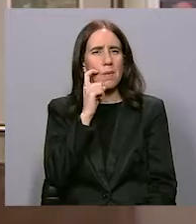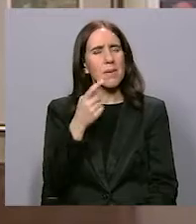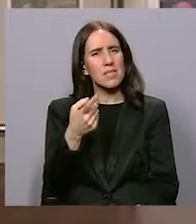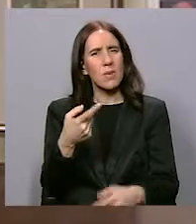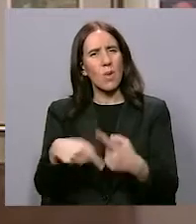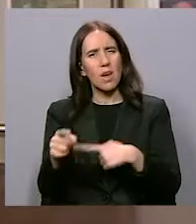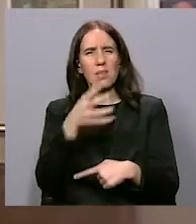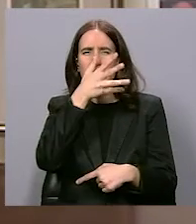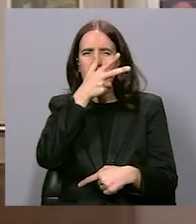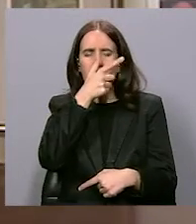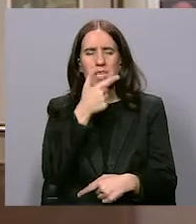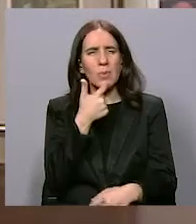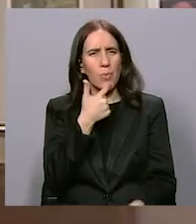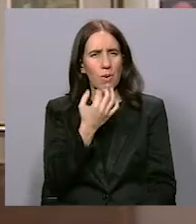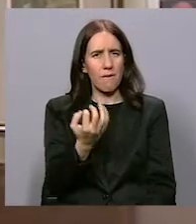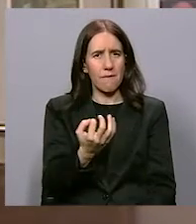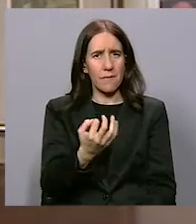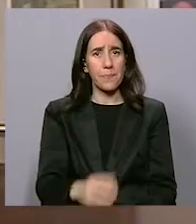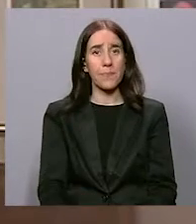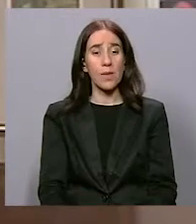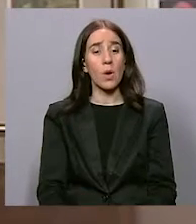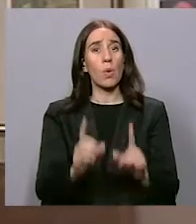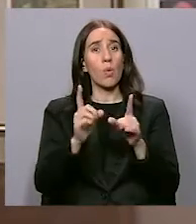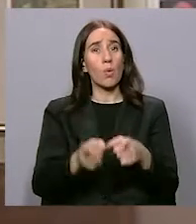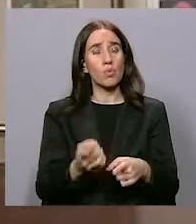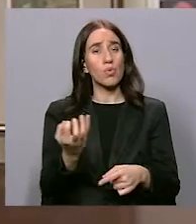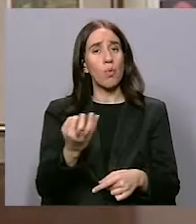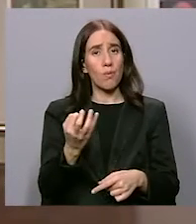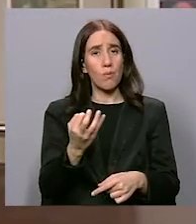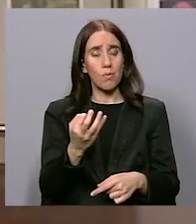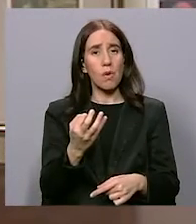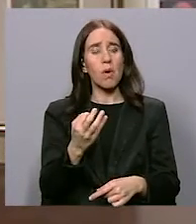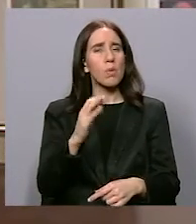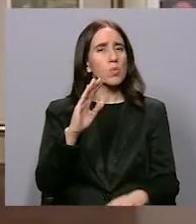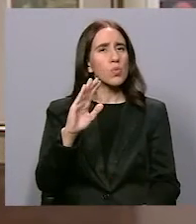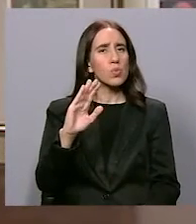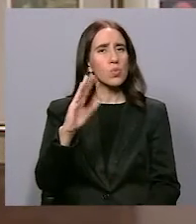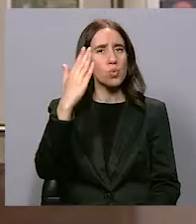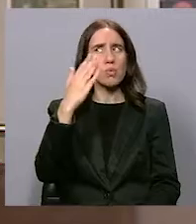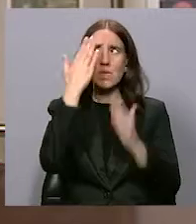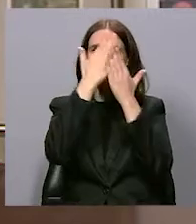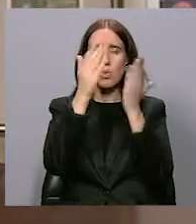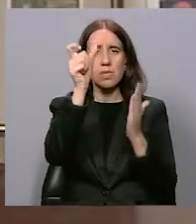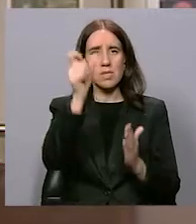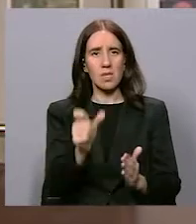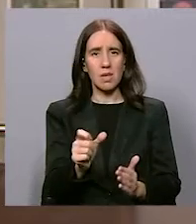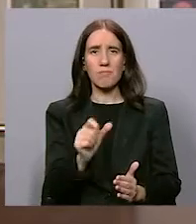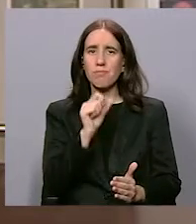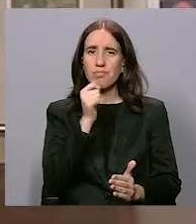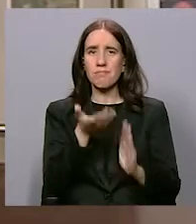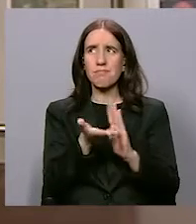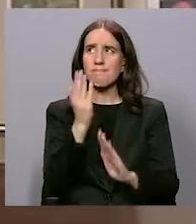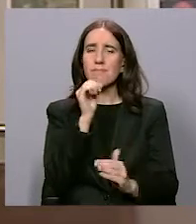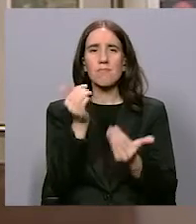mas também da profunda as tristezas com sonhando com a partida de um dos maiores da nossa democracia